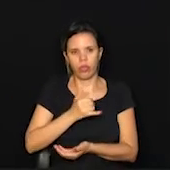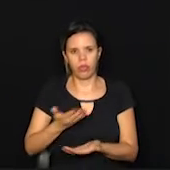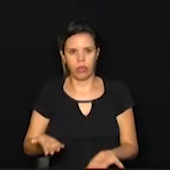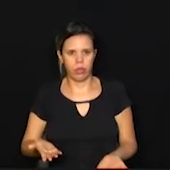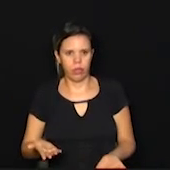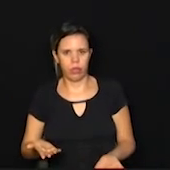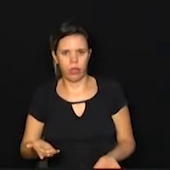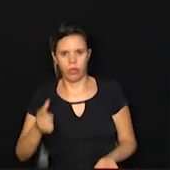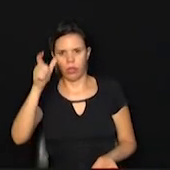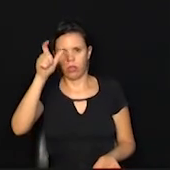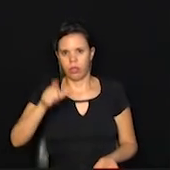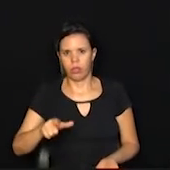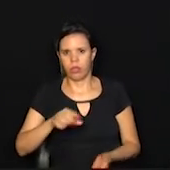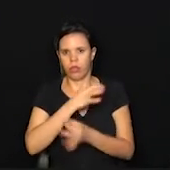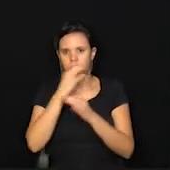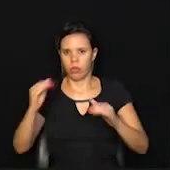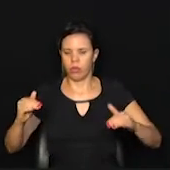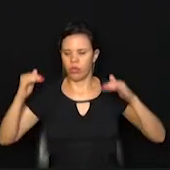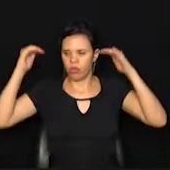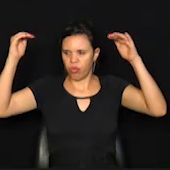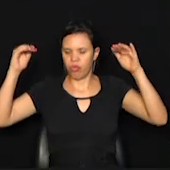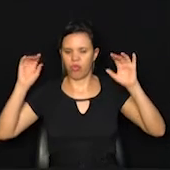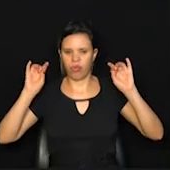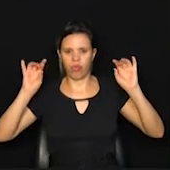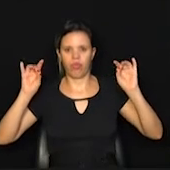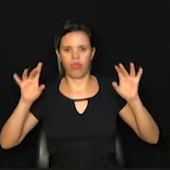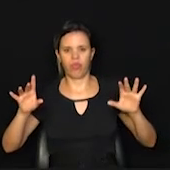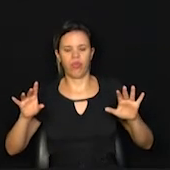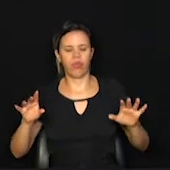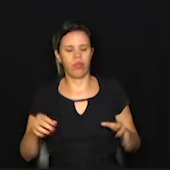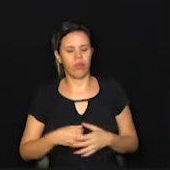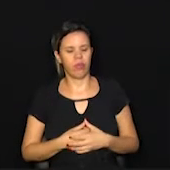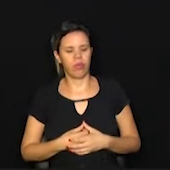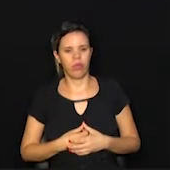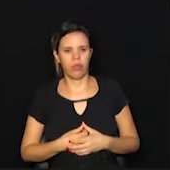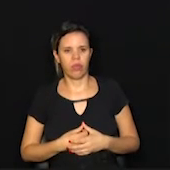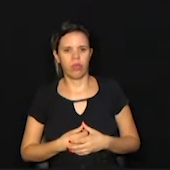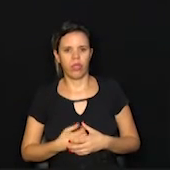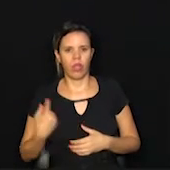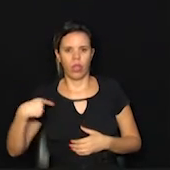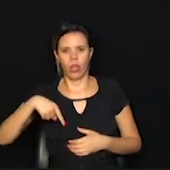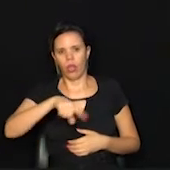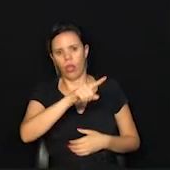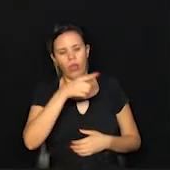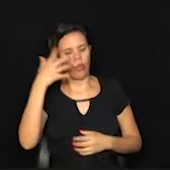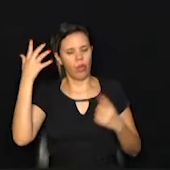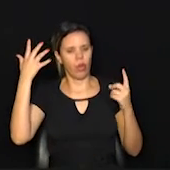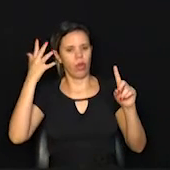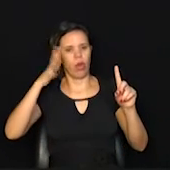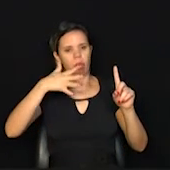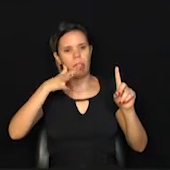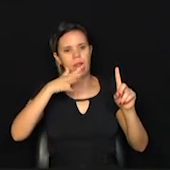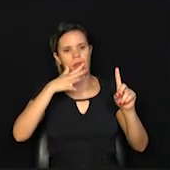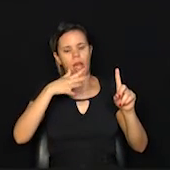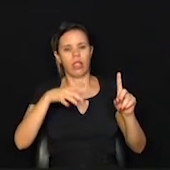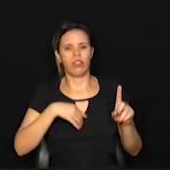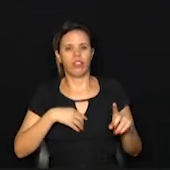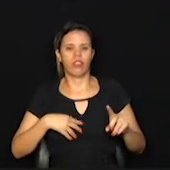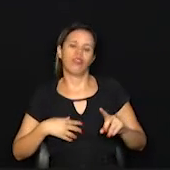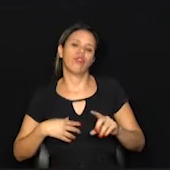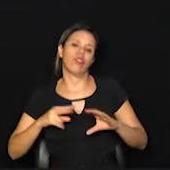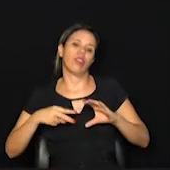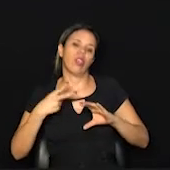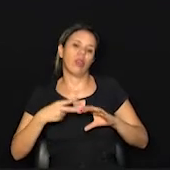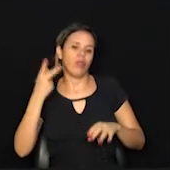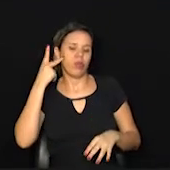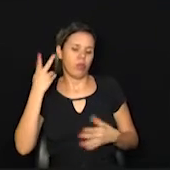é uma figuraça um essas figuras assim e cônicas uma vez eu fui numa homenagem ao Carlos Marighella na Câmara Municipal